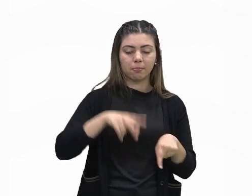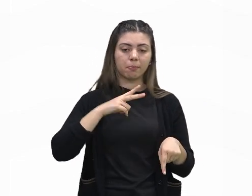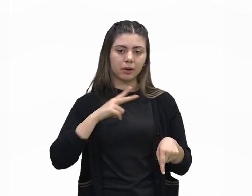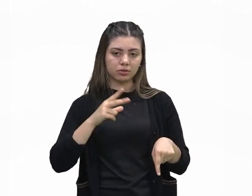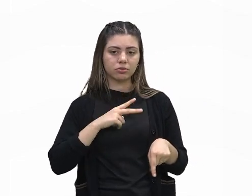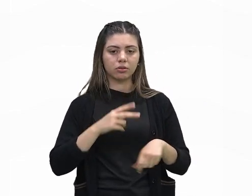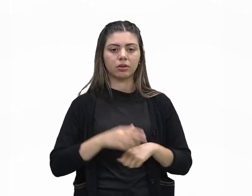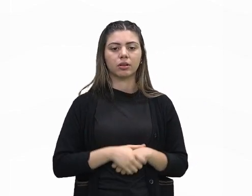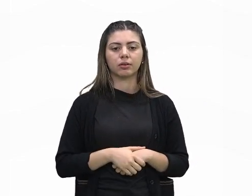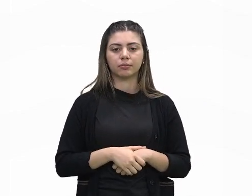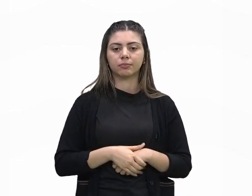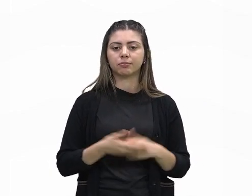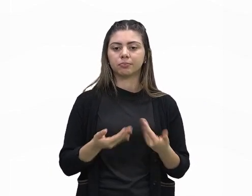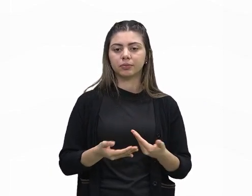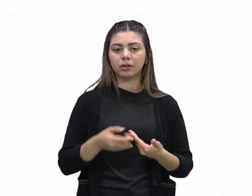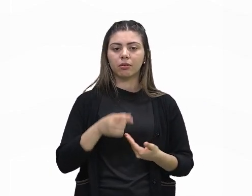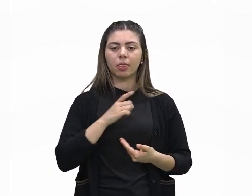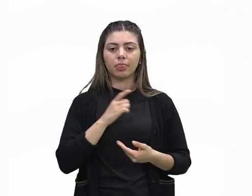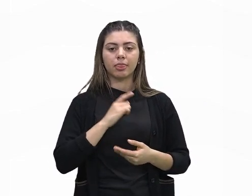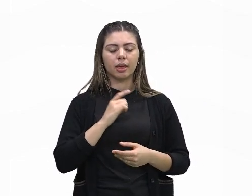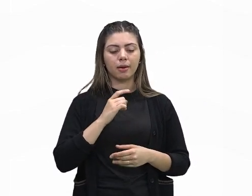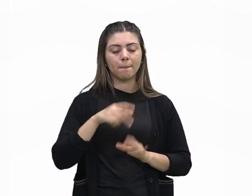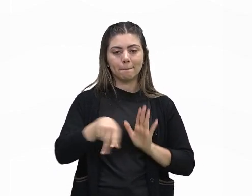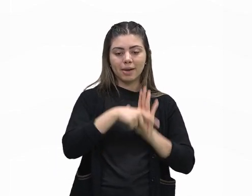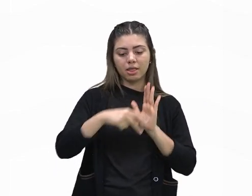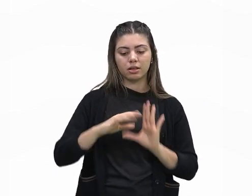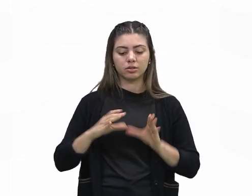produtivo pertence a uma pessoa ou a um grupo.